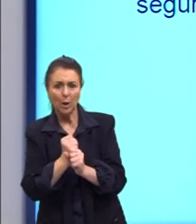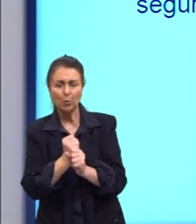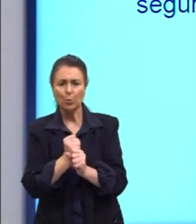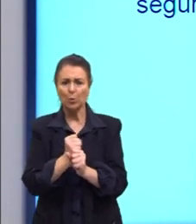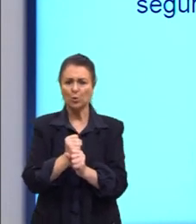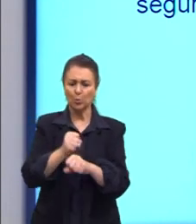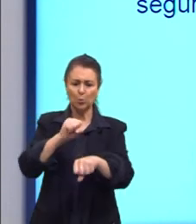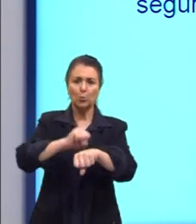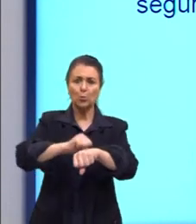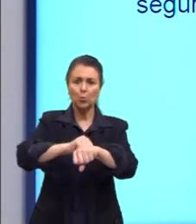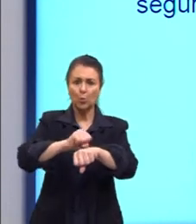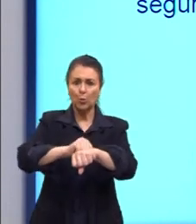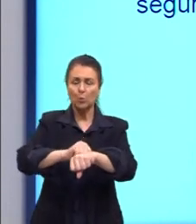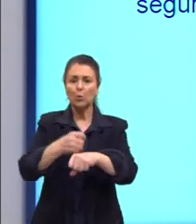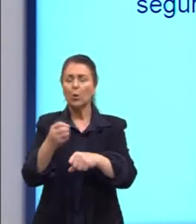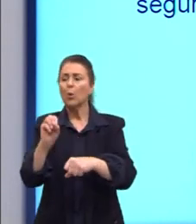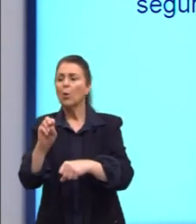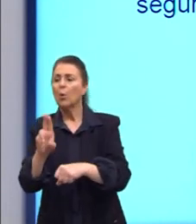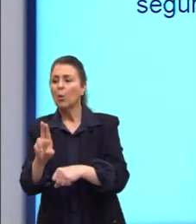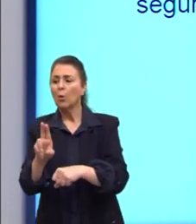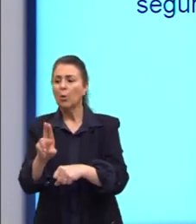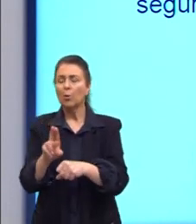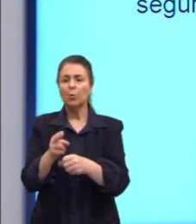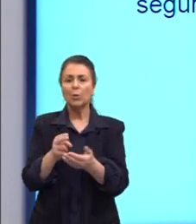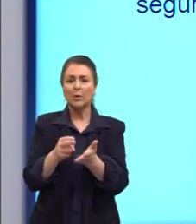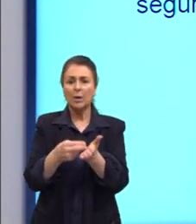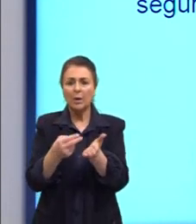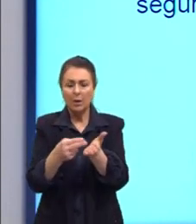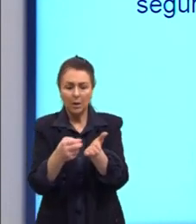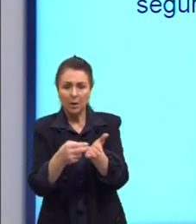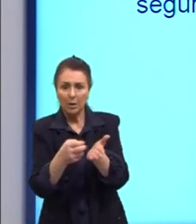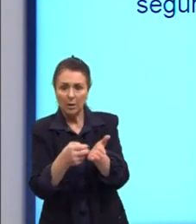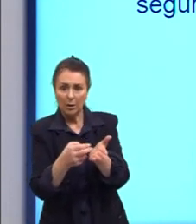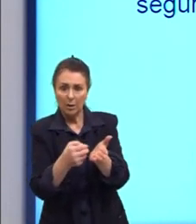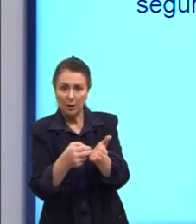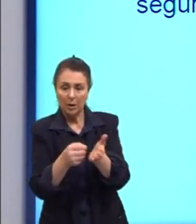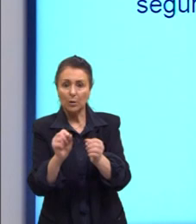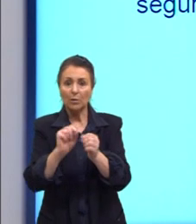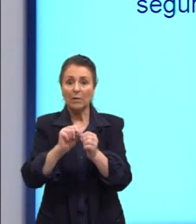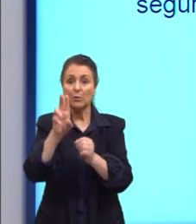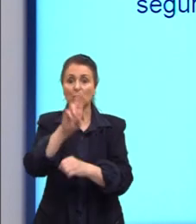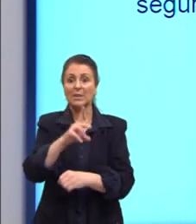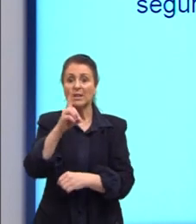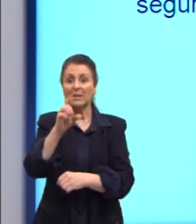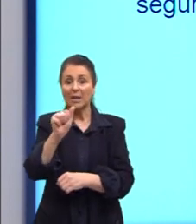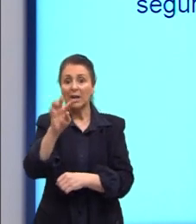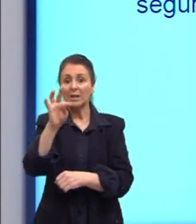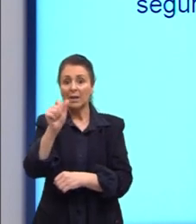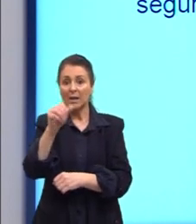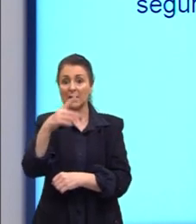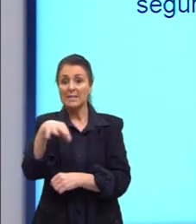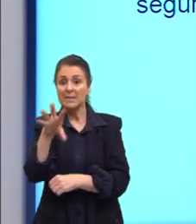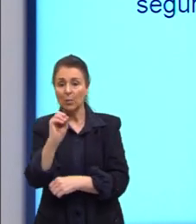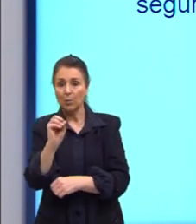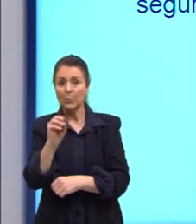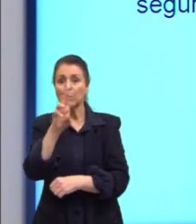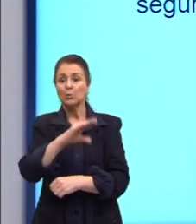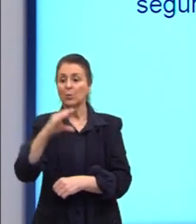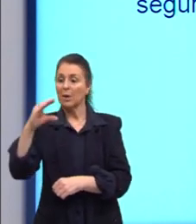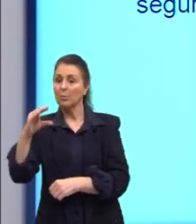ou de um ser vivo é de uma peça que seria os fósseis que é feita através da datação do carbono-14